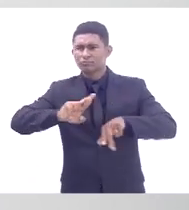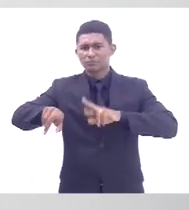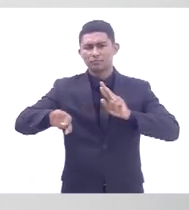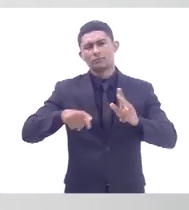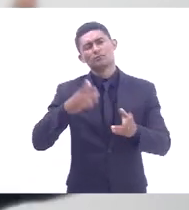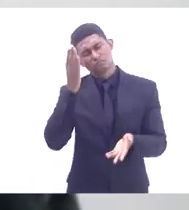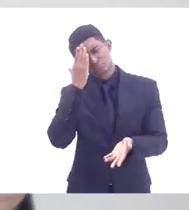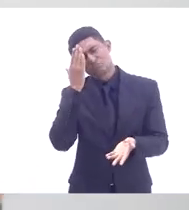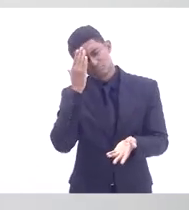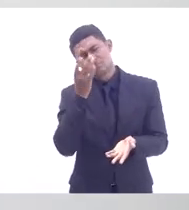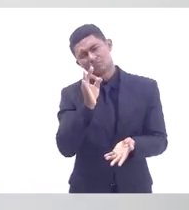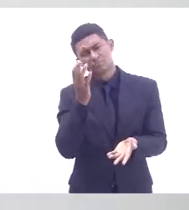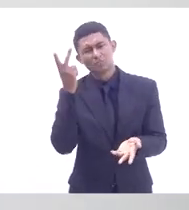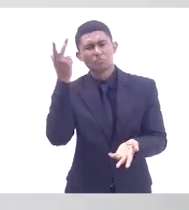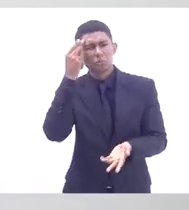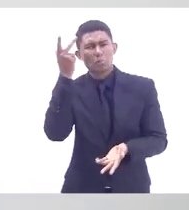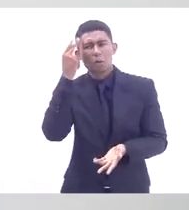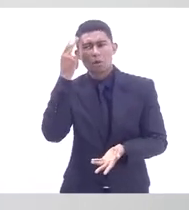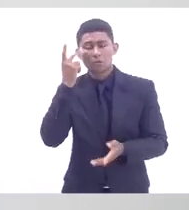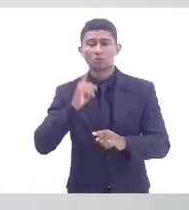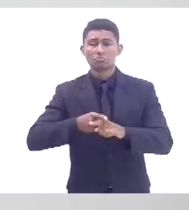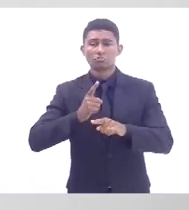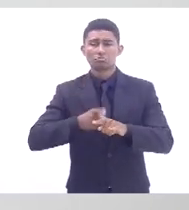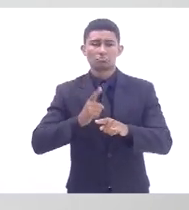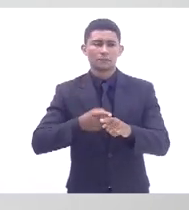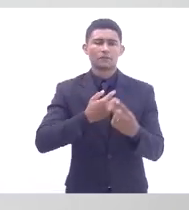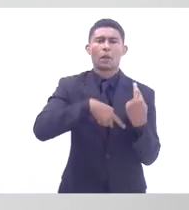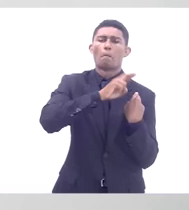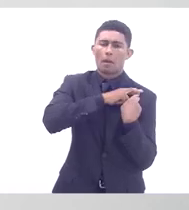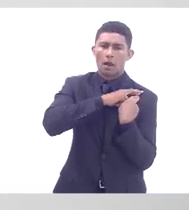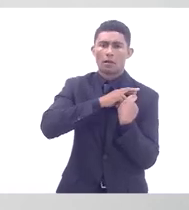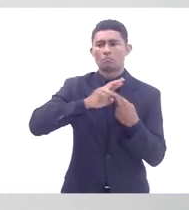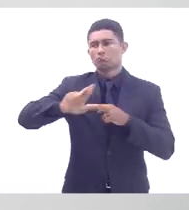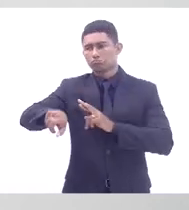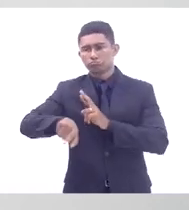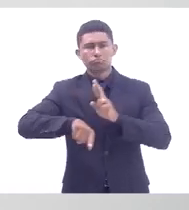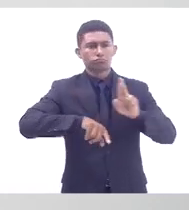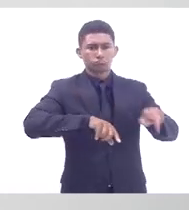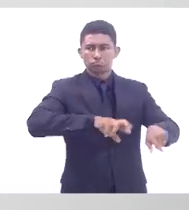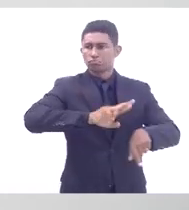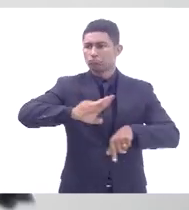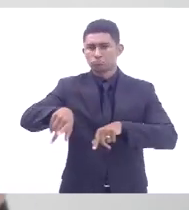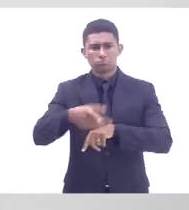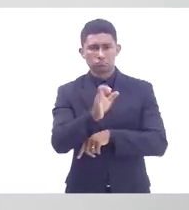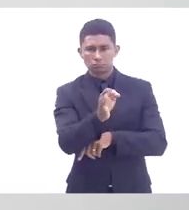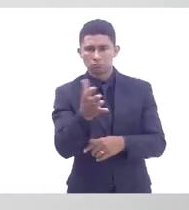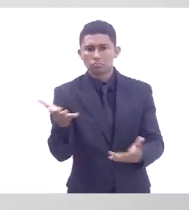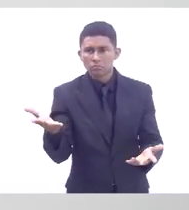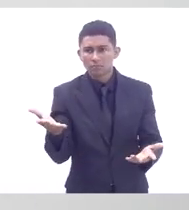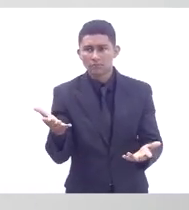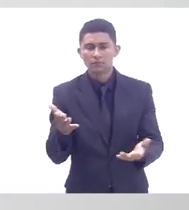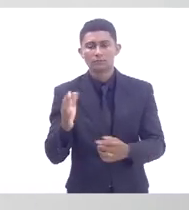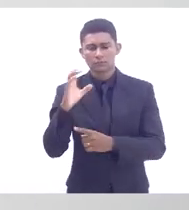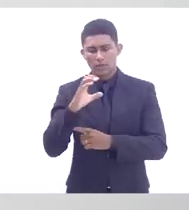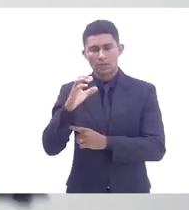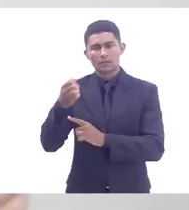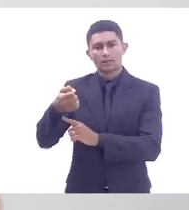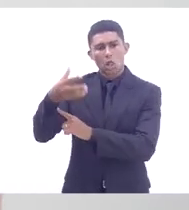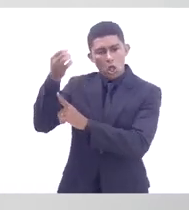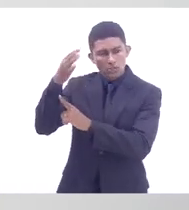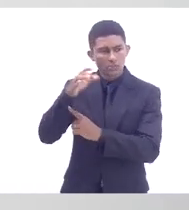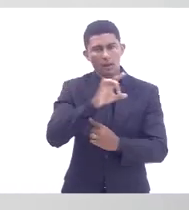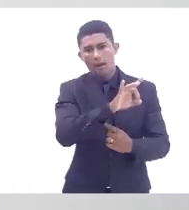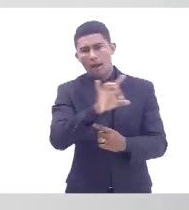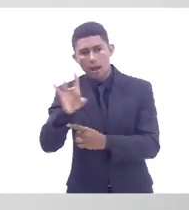e contextos diferentes têm vocações e papéis diferentes a Cumprir em termos de produção de ciência e tecnologia